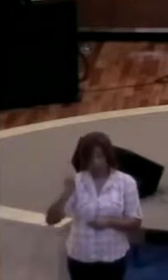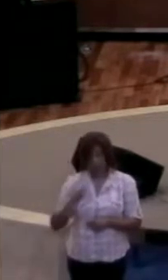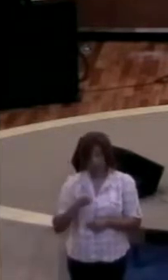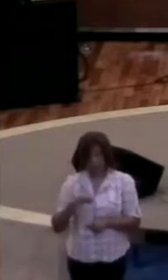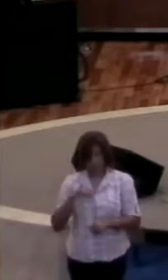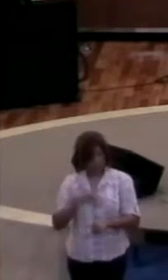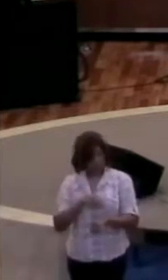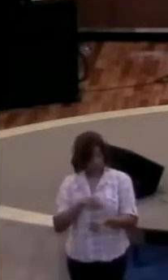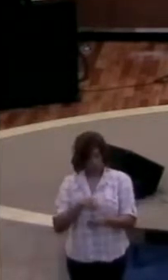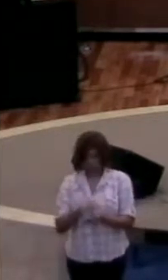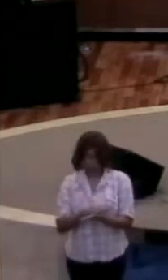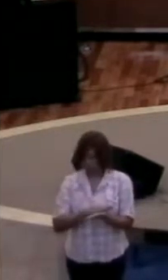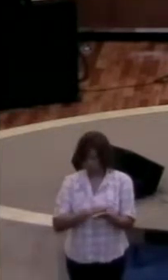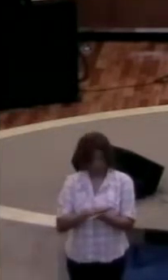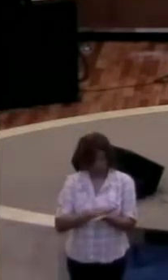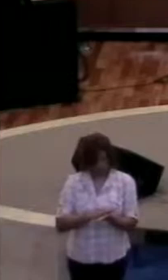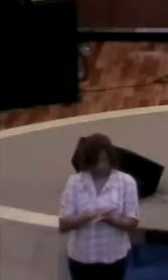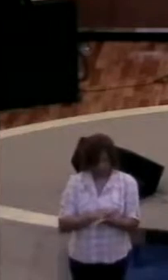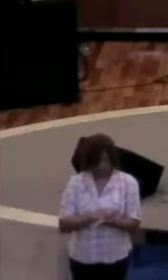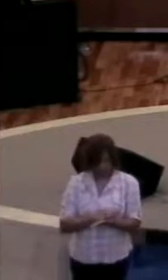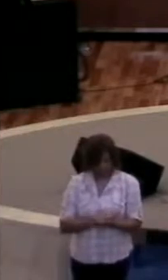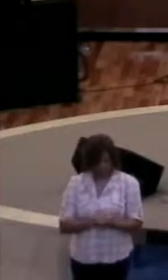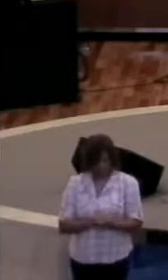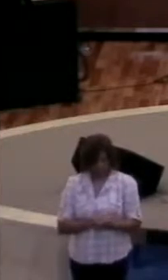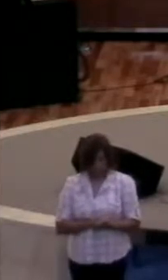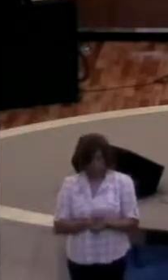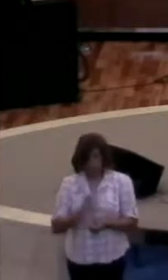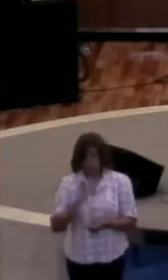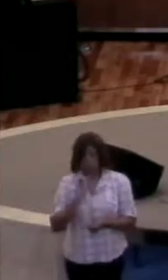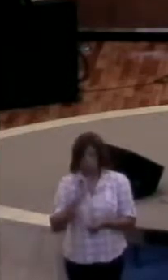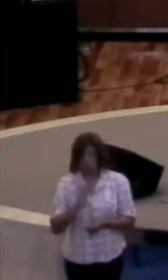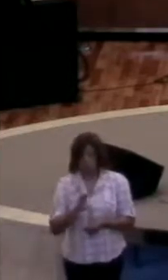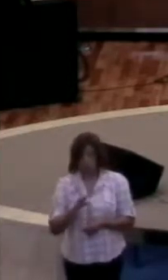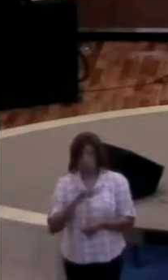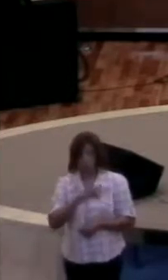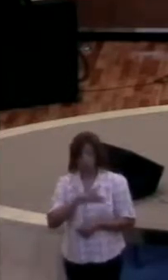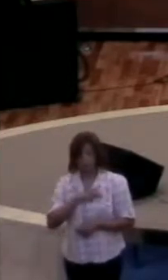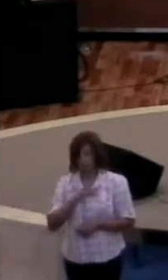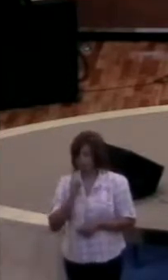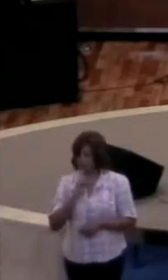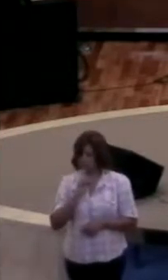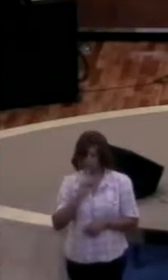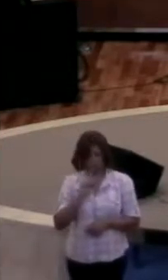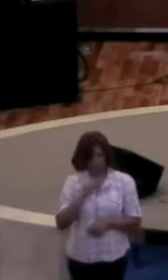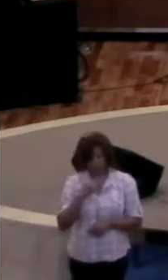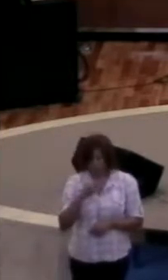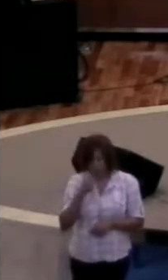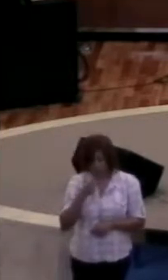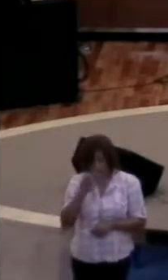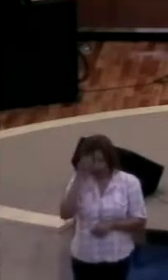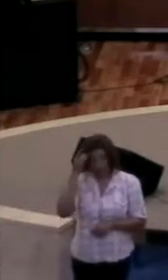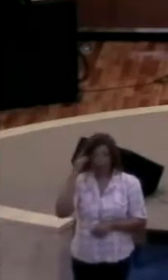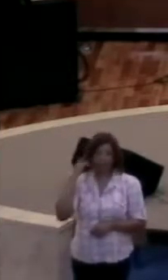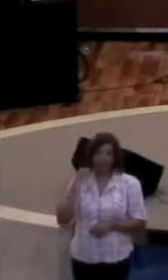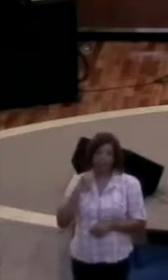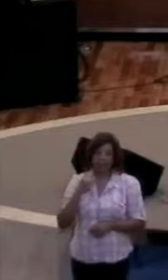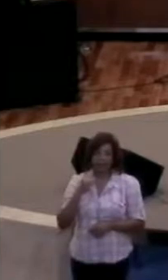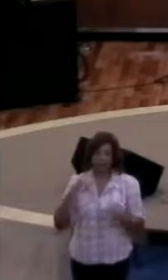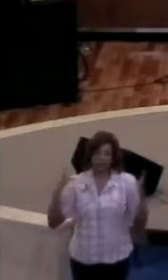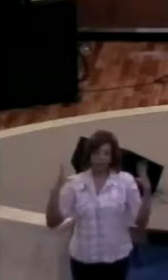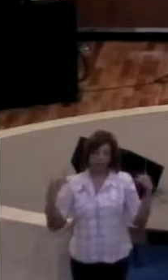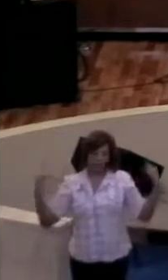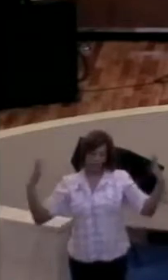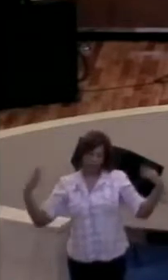ele fala que o anjo se revelou a Maria. Só Mateus não registra isto. Se você notar, o evangelista Lucas fala que o